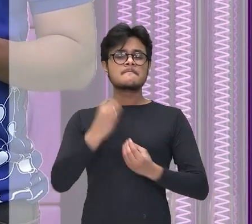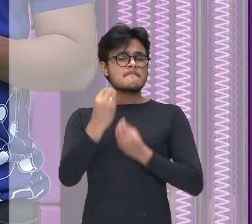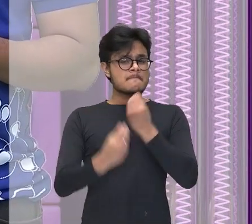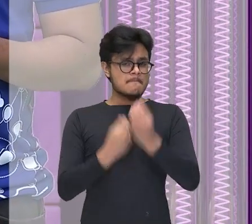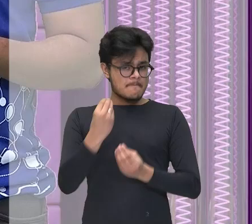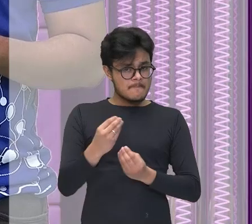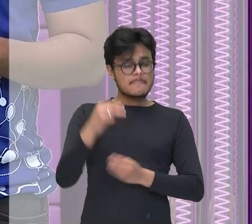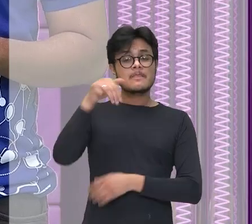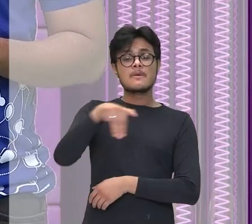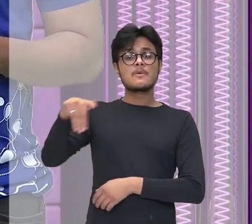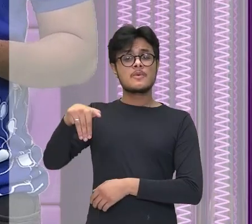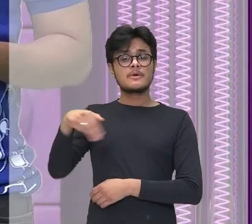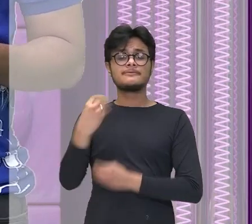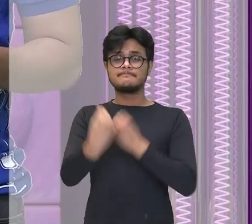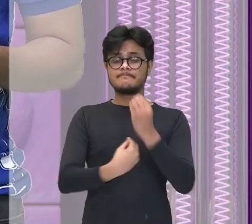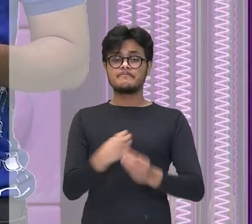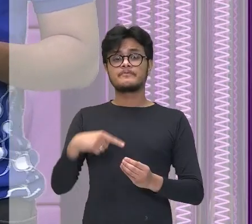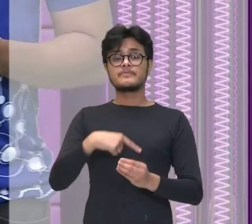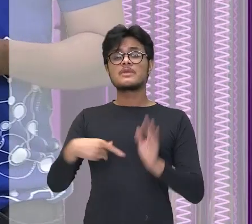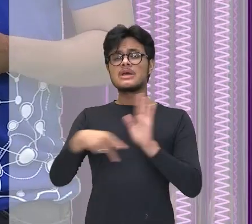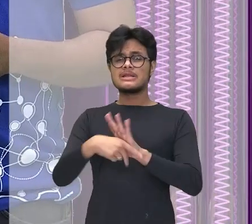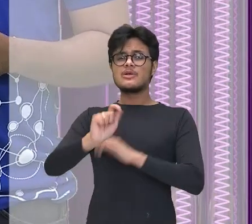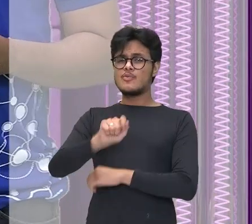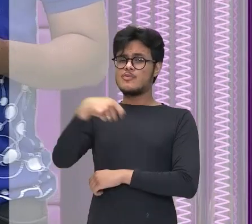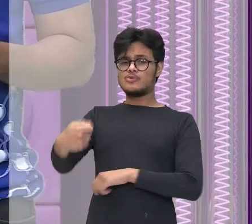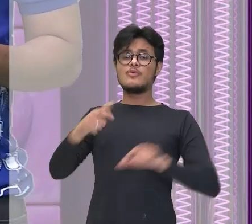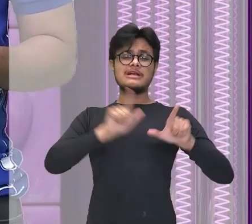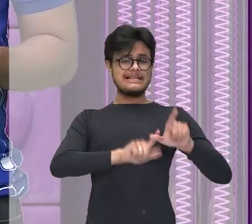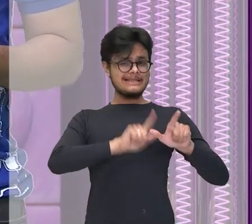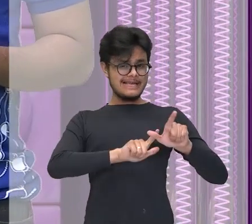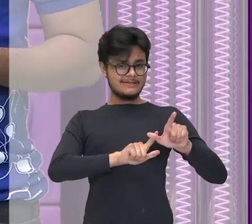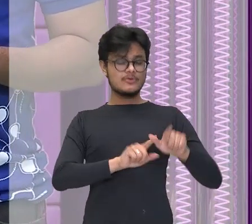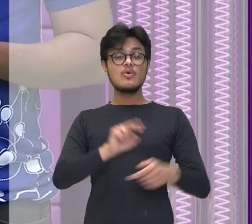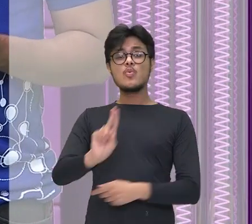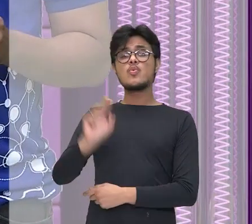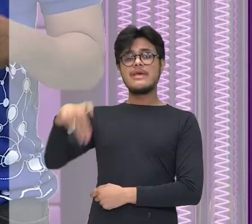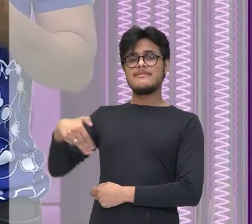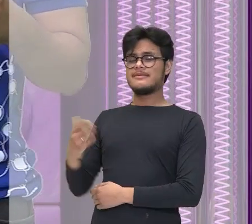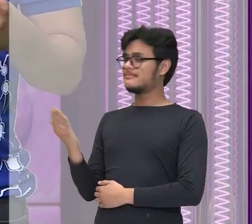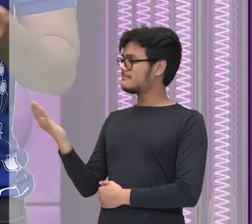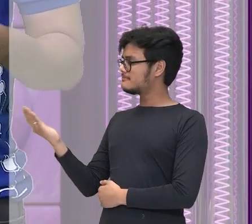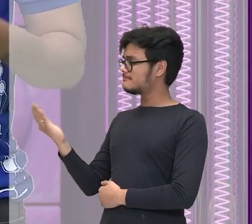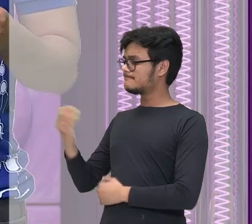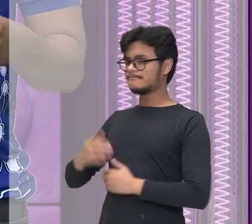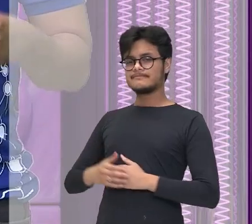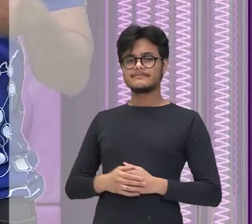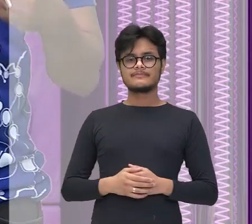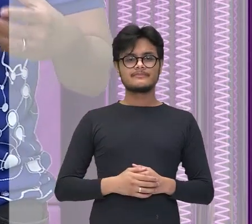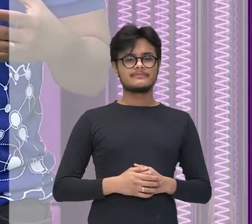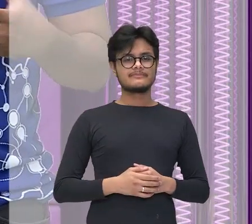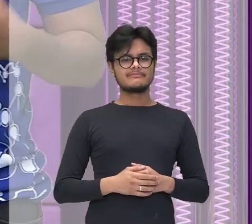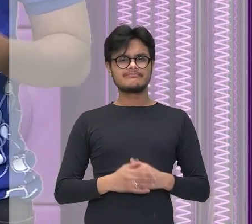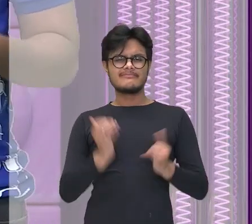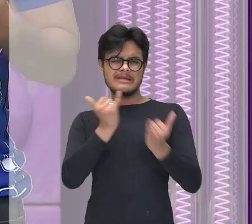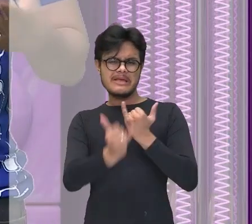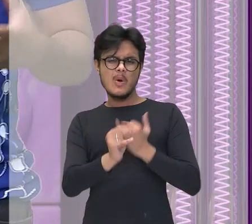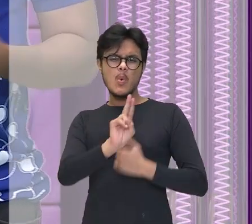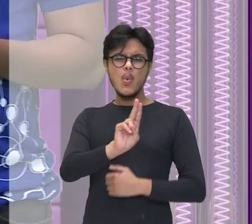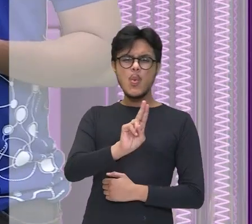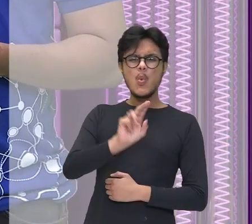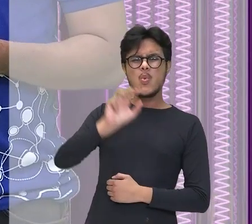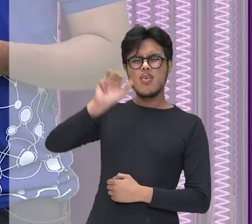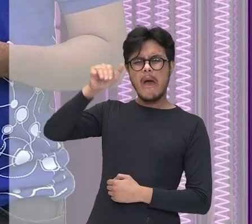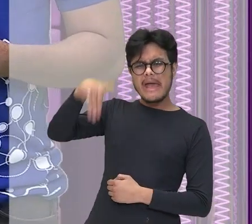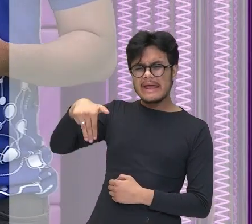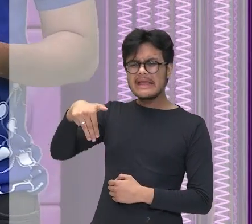ele é representado pela letra grega micron, tá? Que é esse M aí, meio estranho, meio M, meio U,